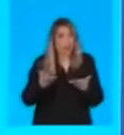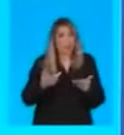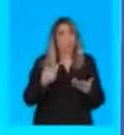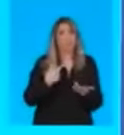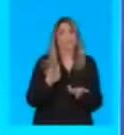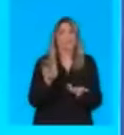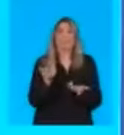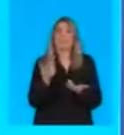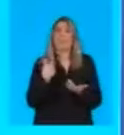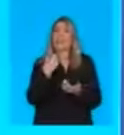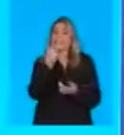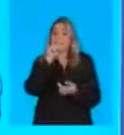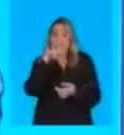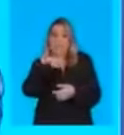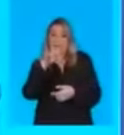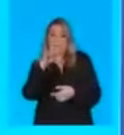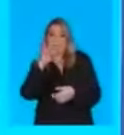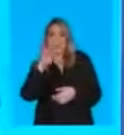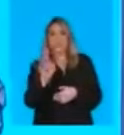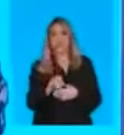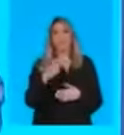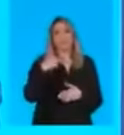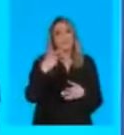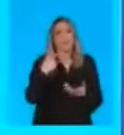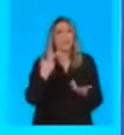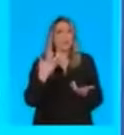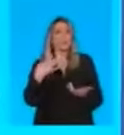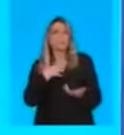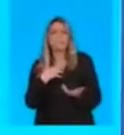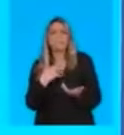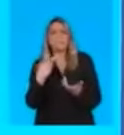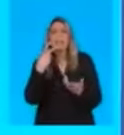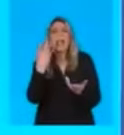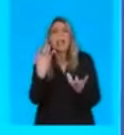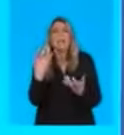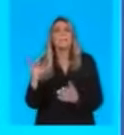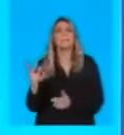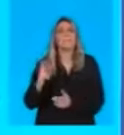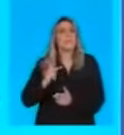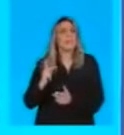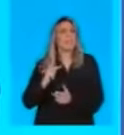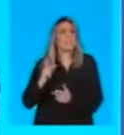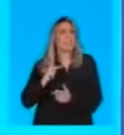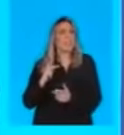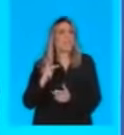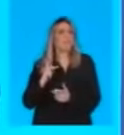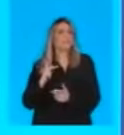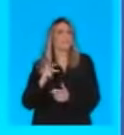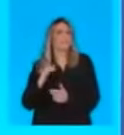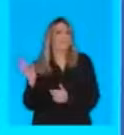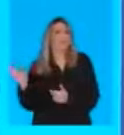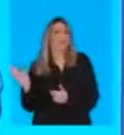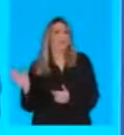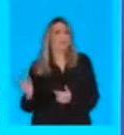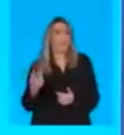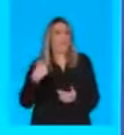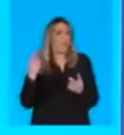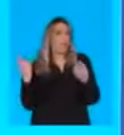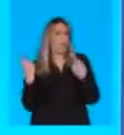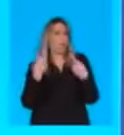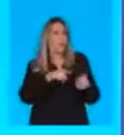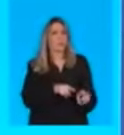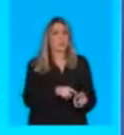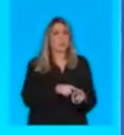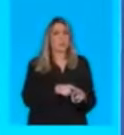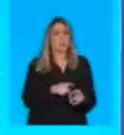me parece que há uma perspectiva aqui de vários de privatizar O saneamento do Rio de Janeiro eu sou contra isso eu acho que